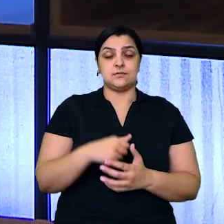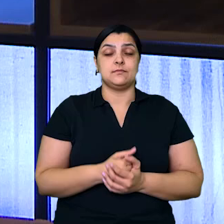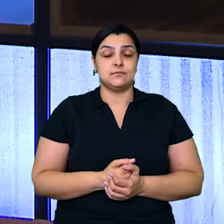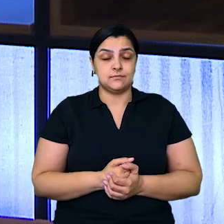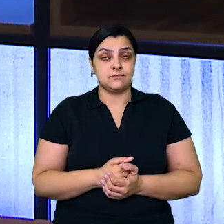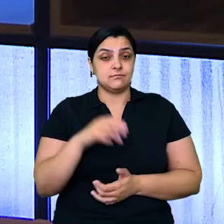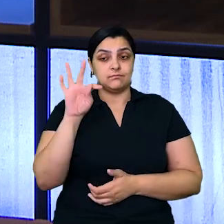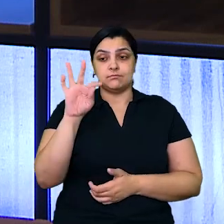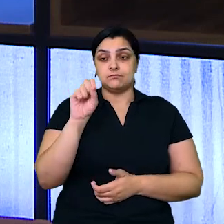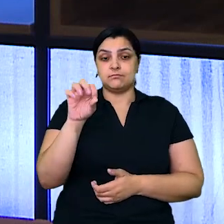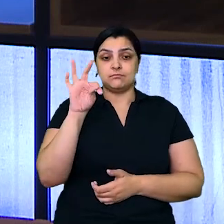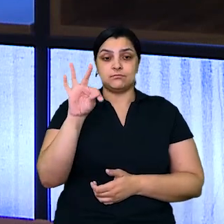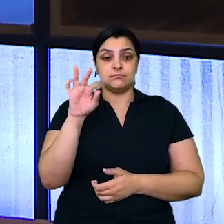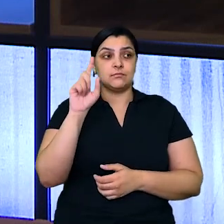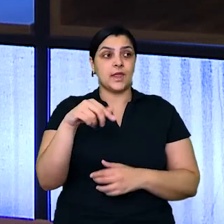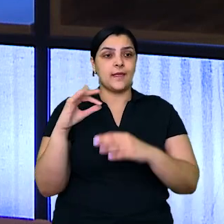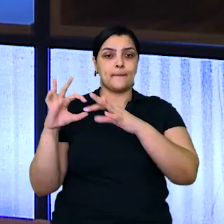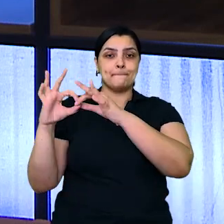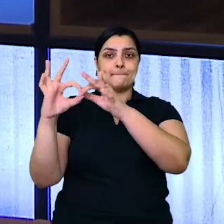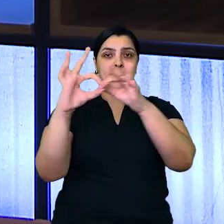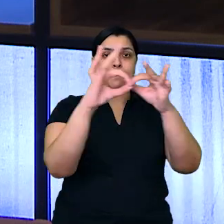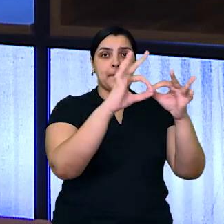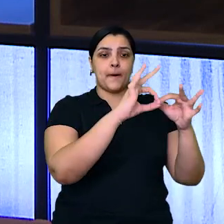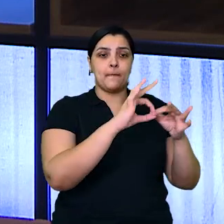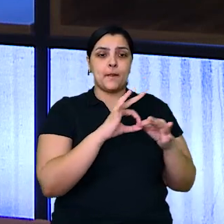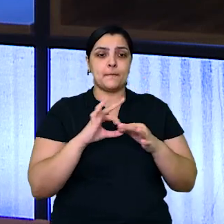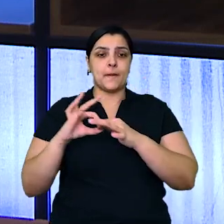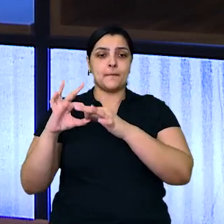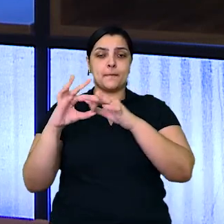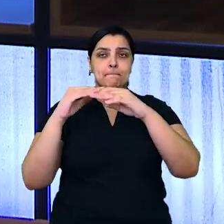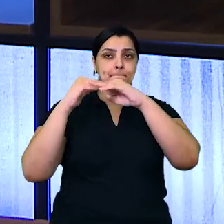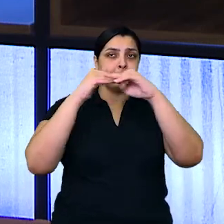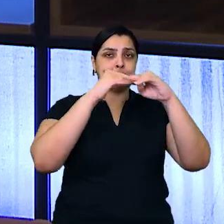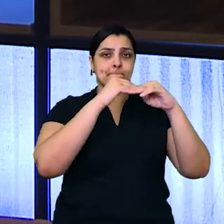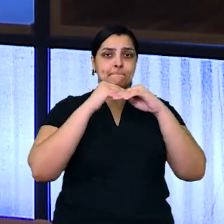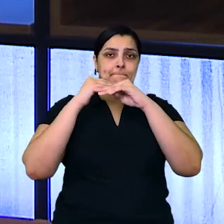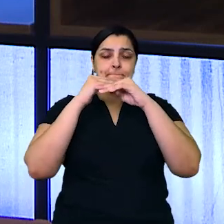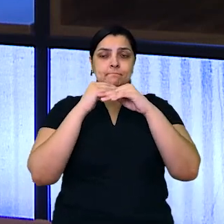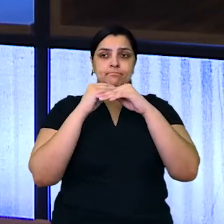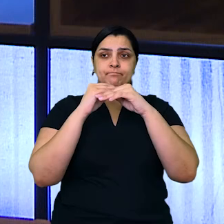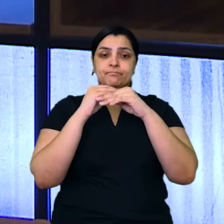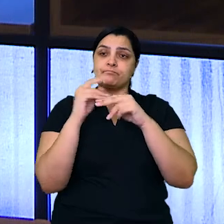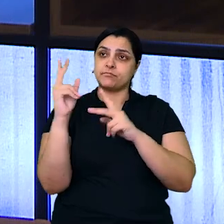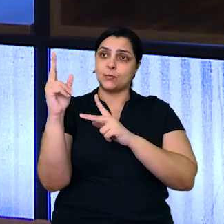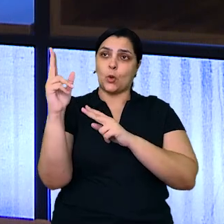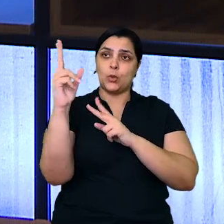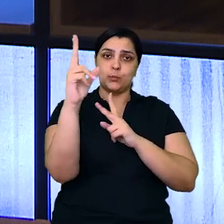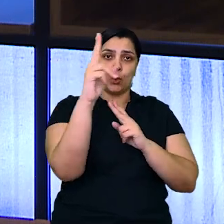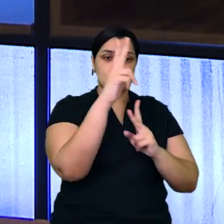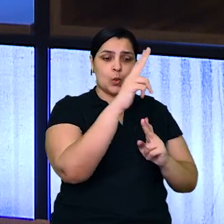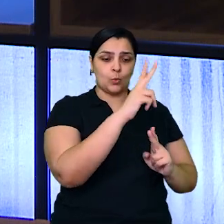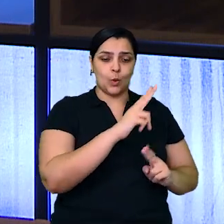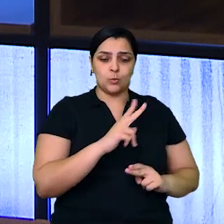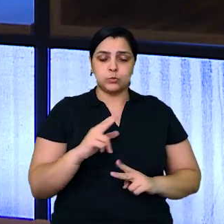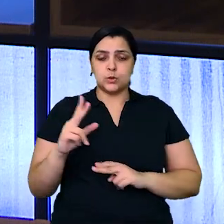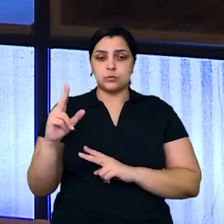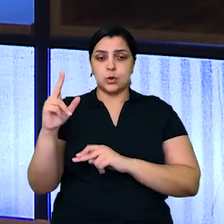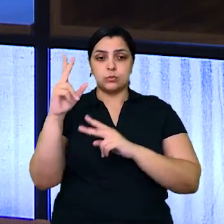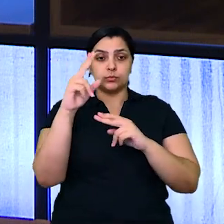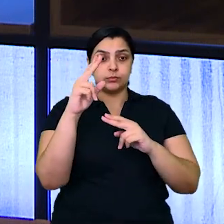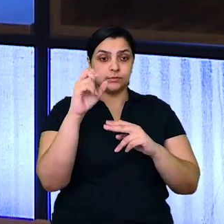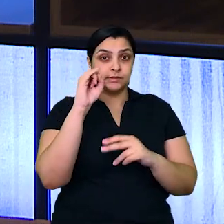Superior do Trabalho é uma corte de unificação, certo? De uniformidade, em que ele traz todas